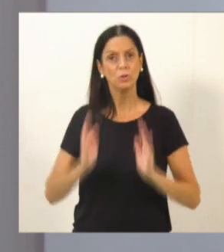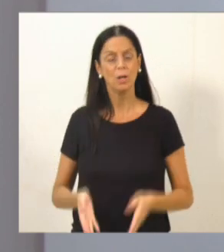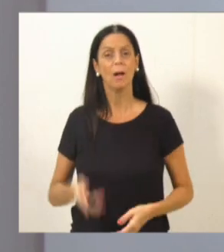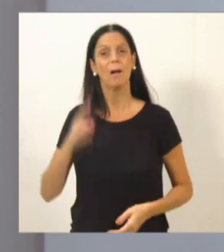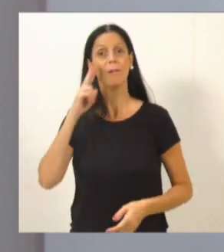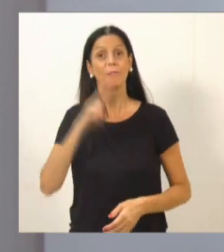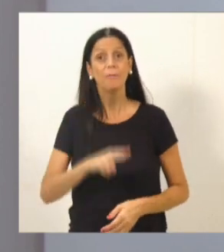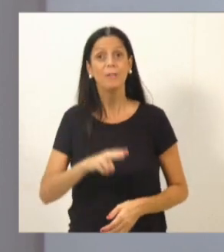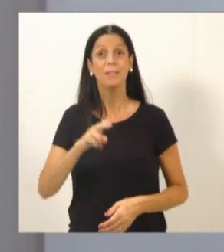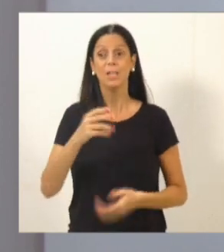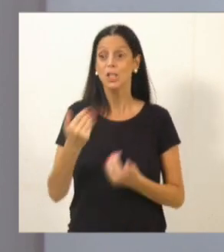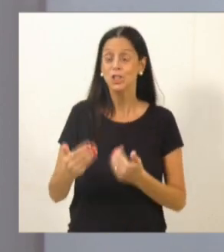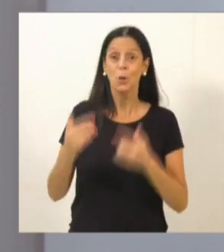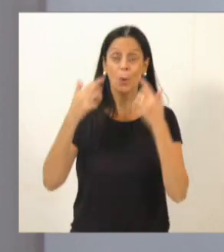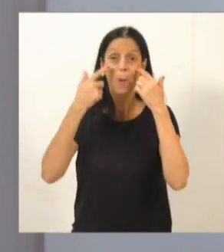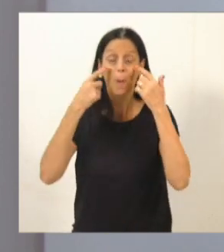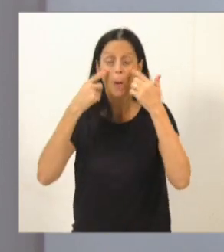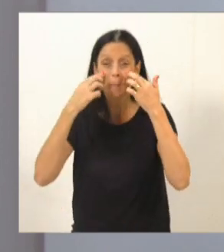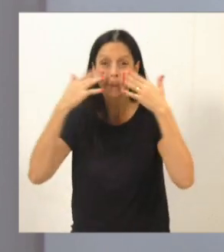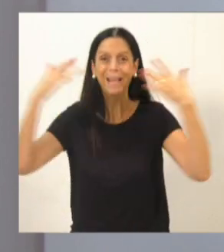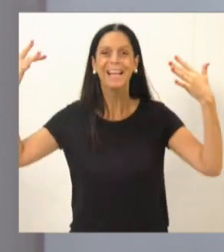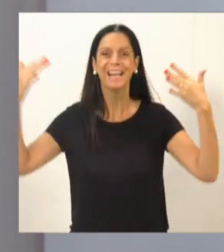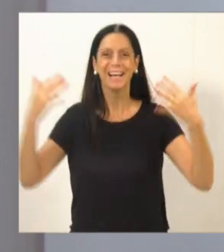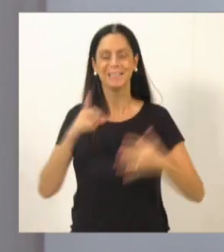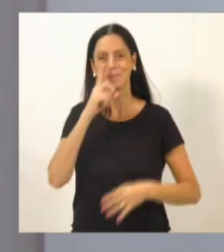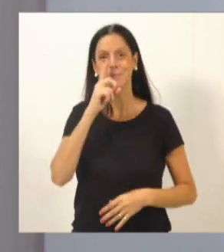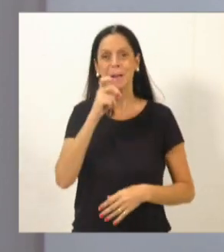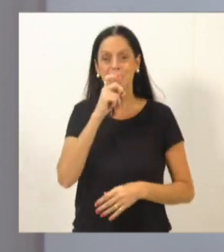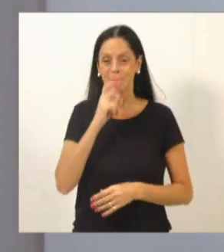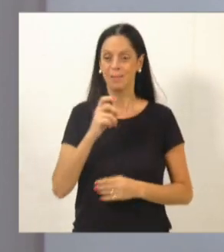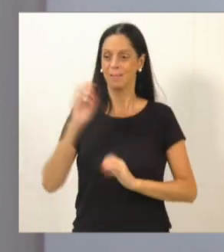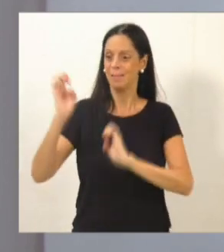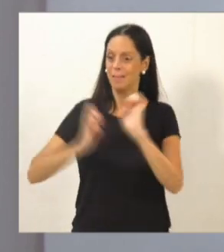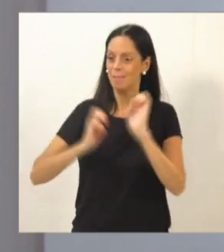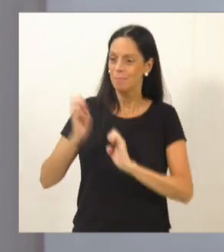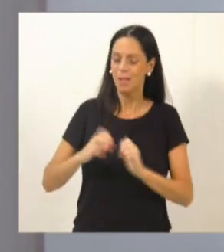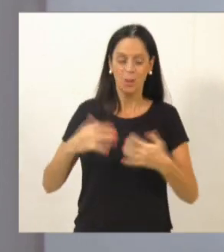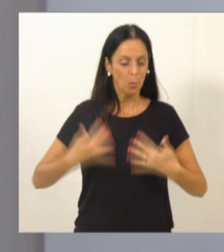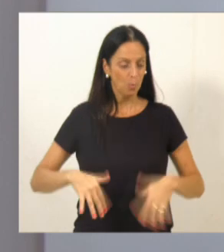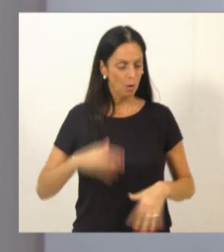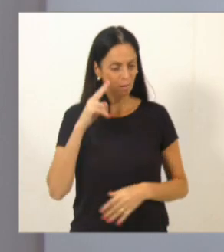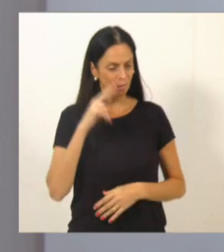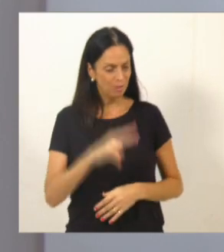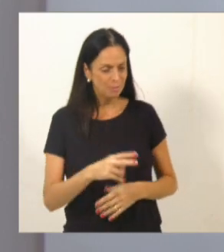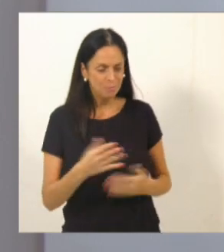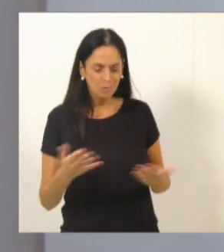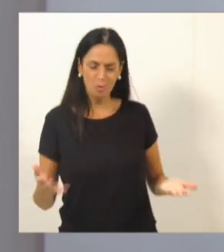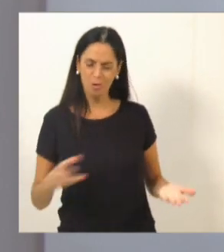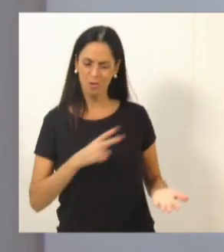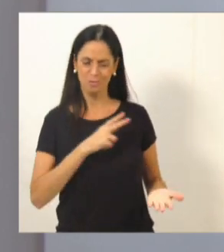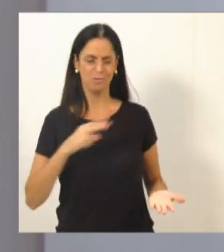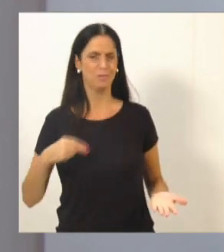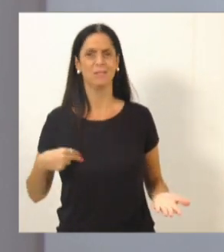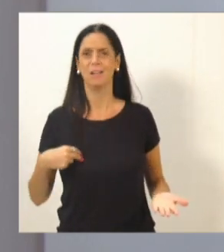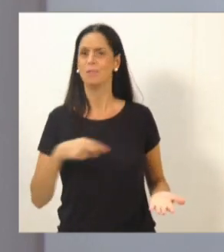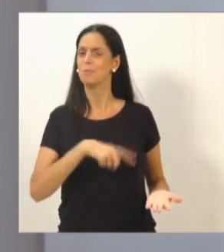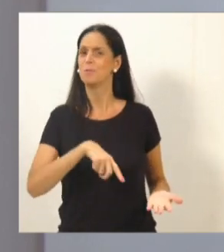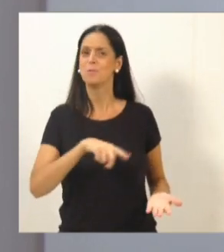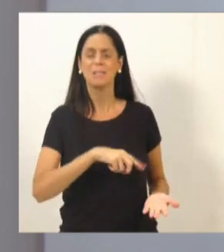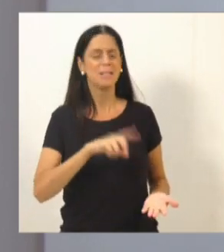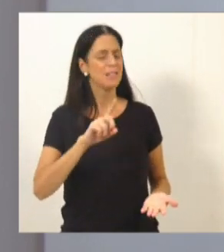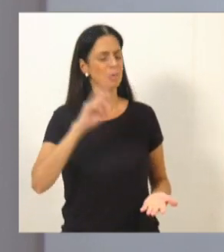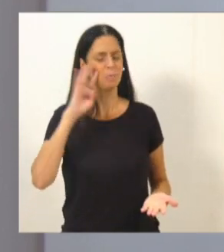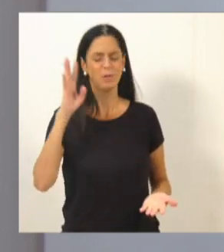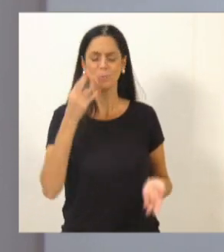de jovens, de pais, de empresas, dizendo assim, vocês não sabem o quanto vocês me ajudaram. E